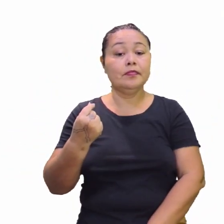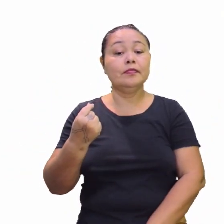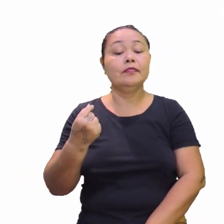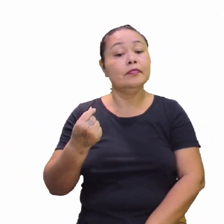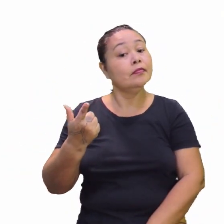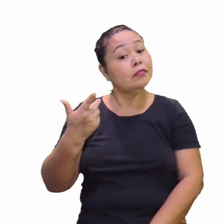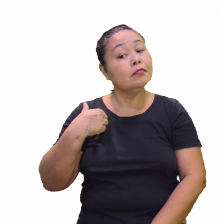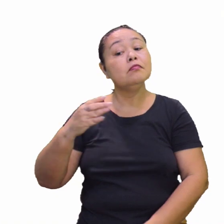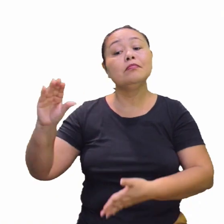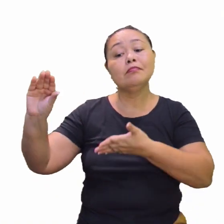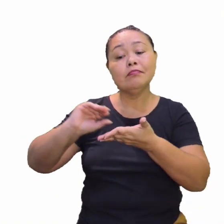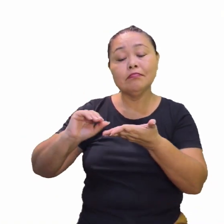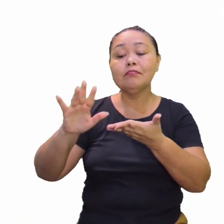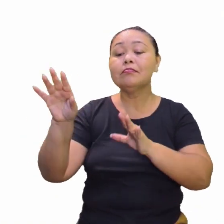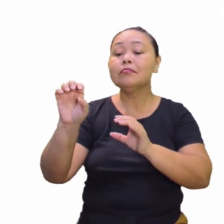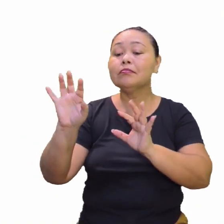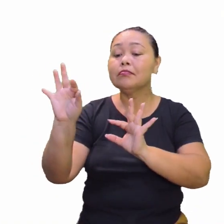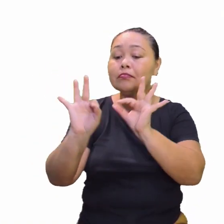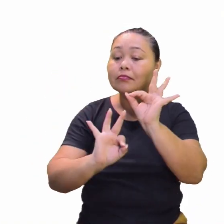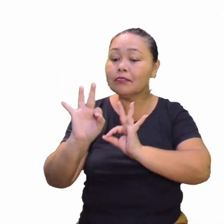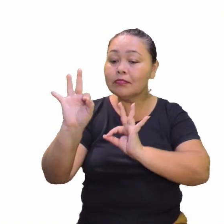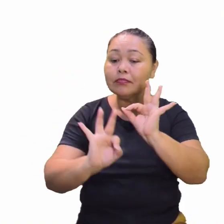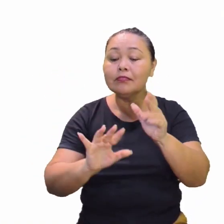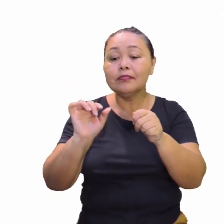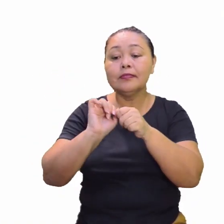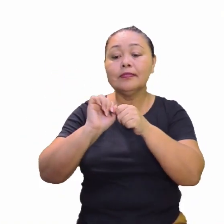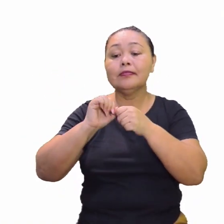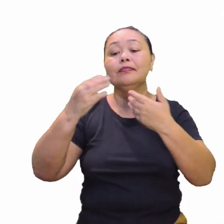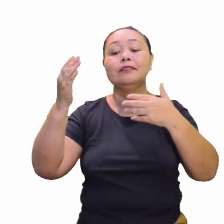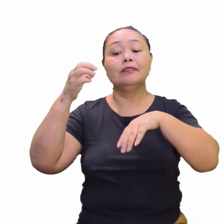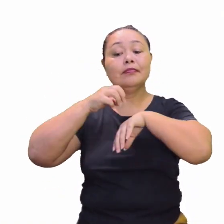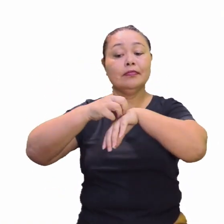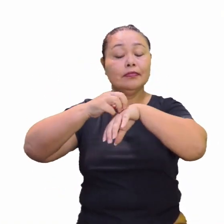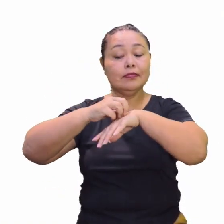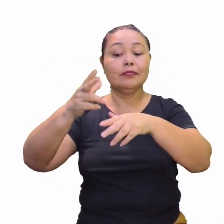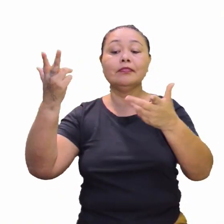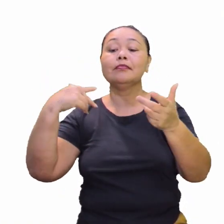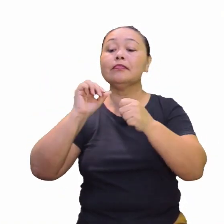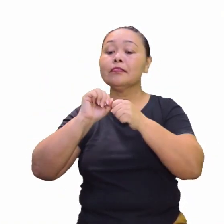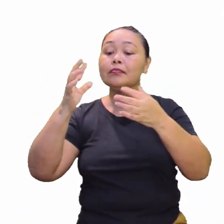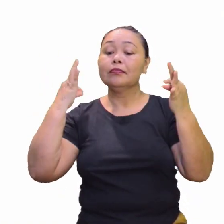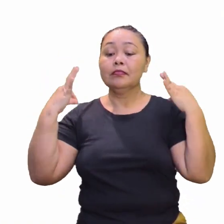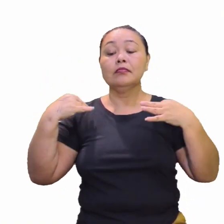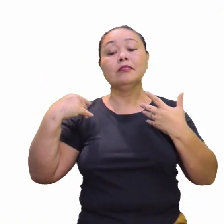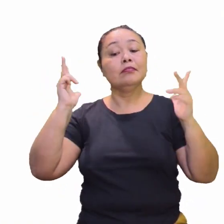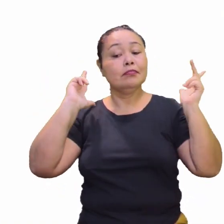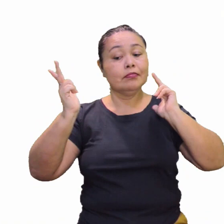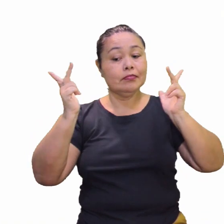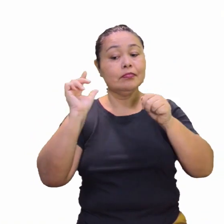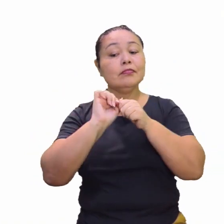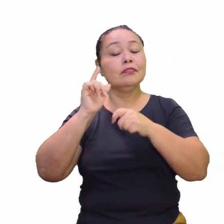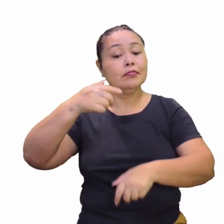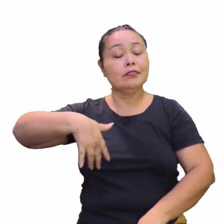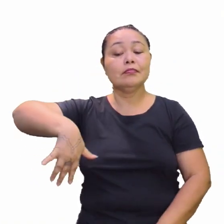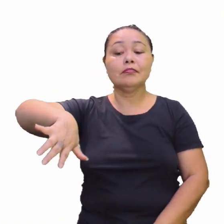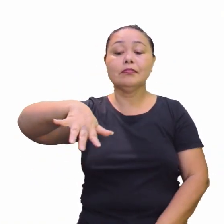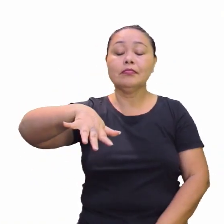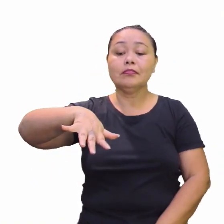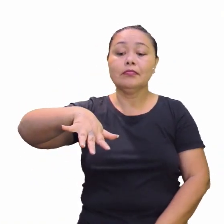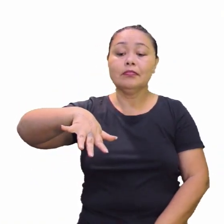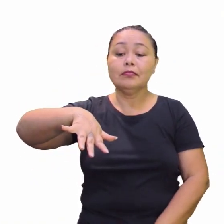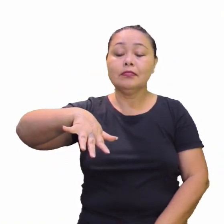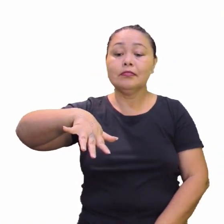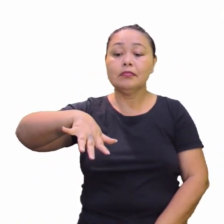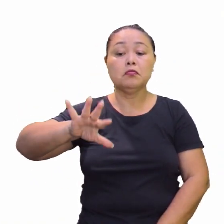só, investimento em estrutura, no turismo natural de aventura, ela gera também muita, vamos